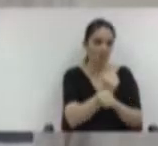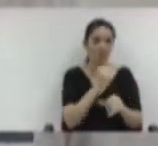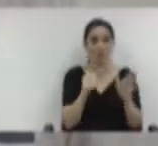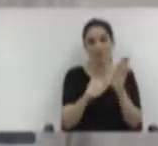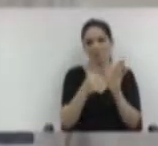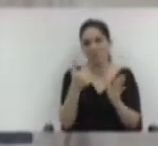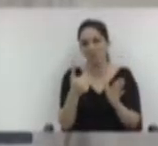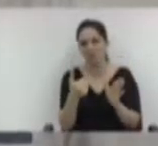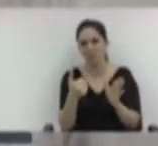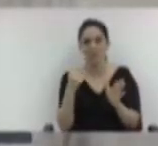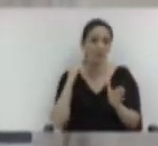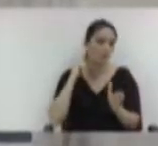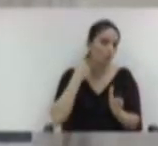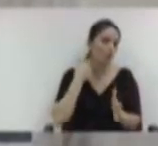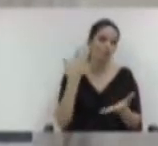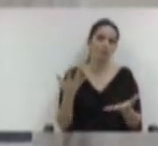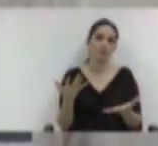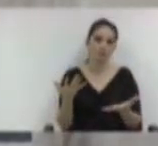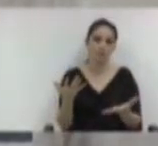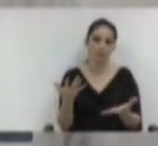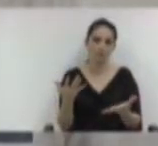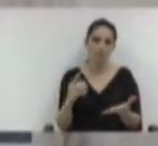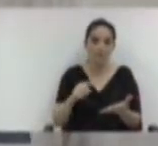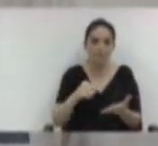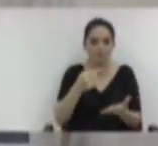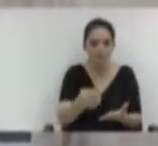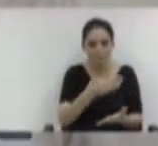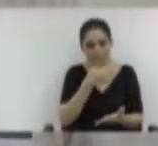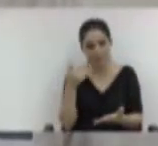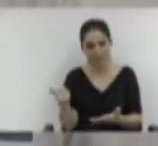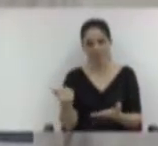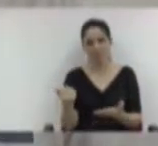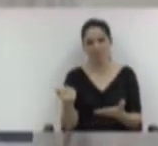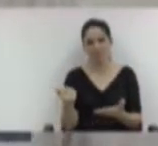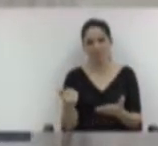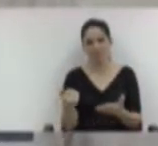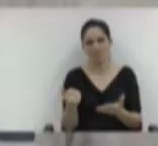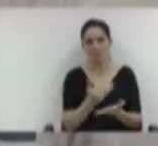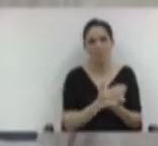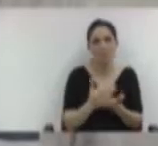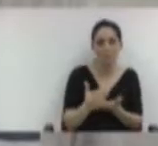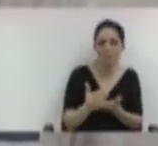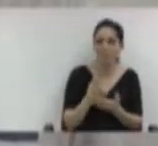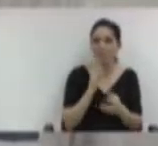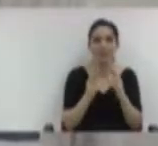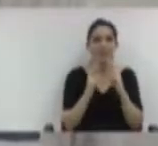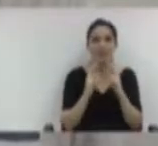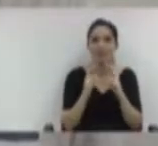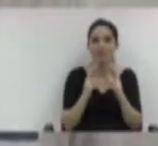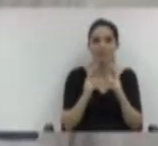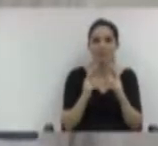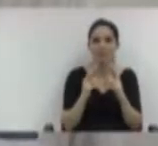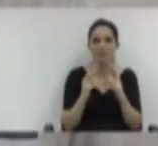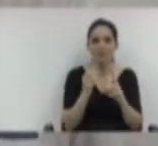de barro, não suja o pé de barro. Quanta reclamação. Engenheiros, chegaram até a vir aqui.